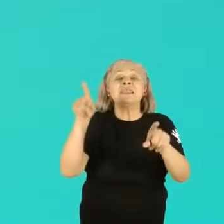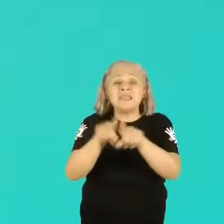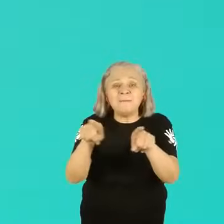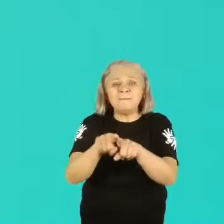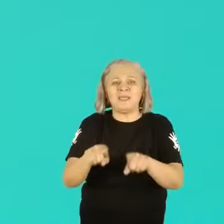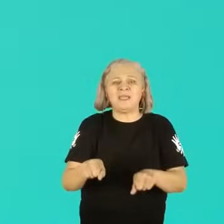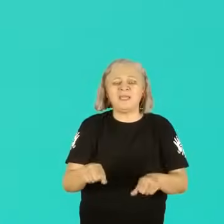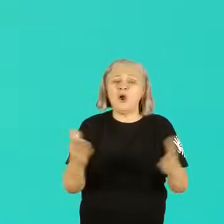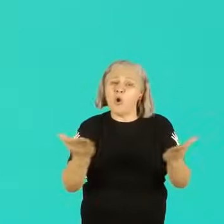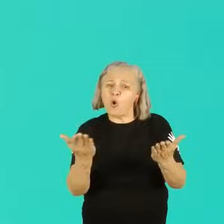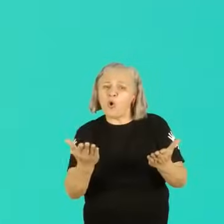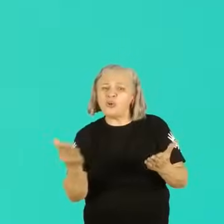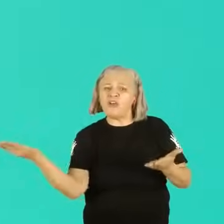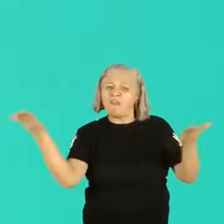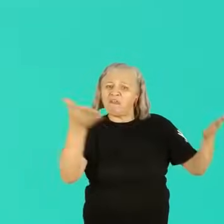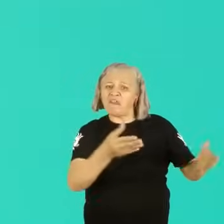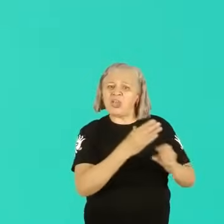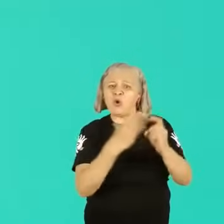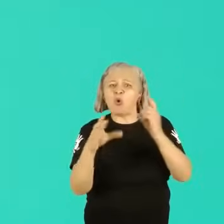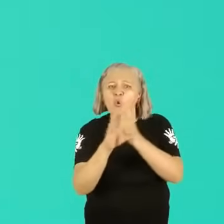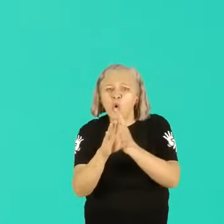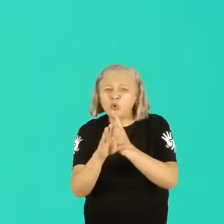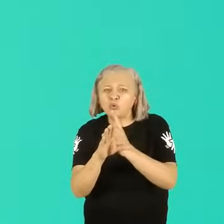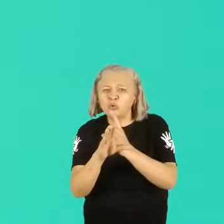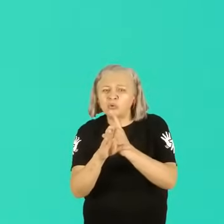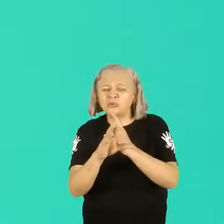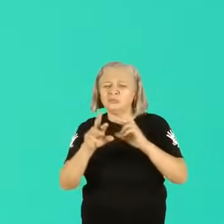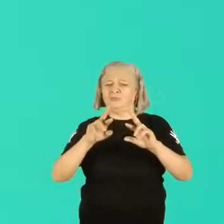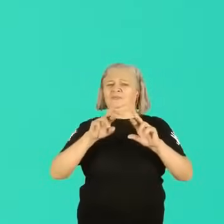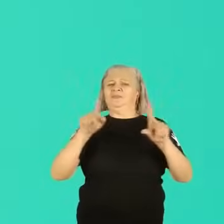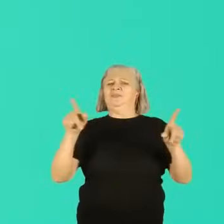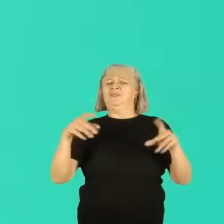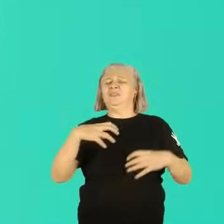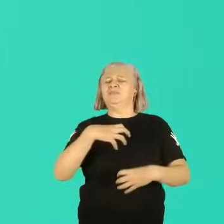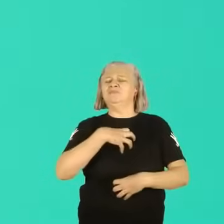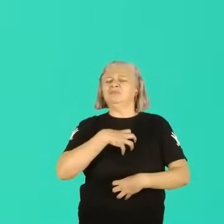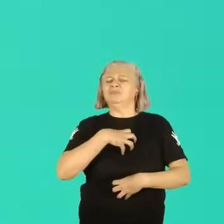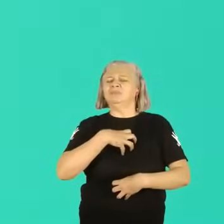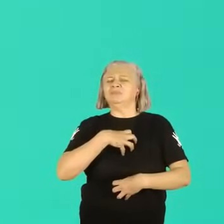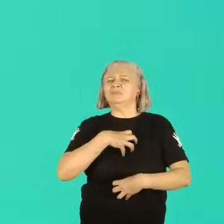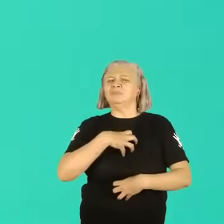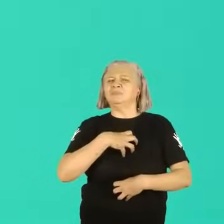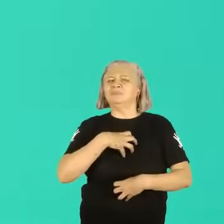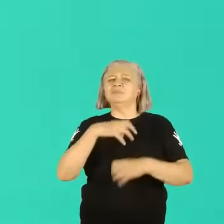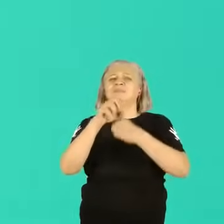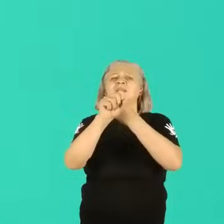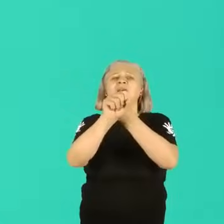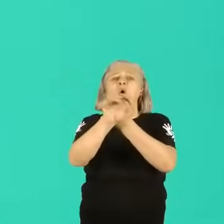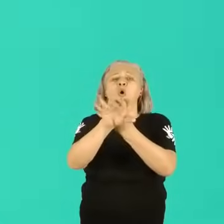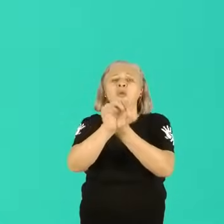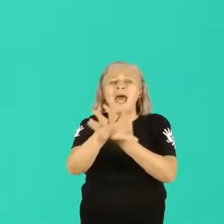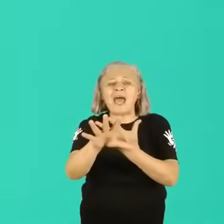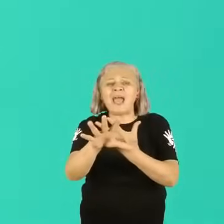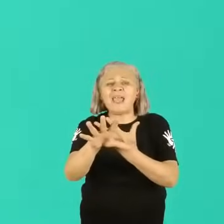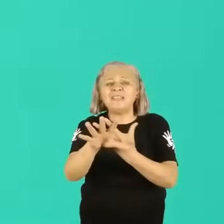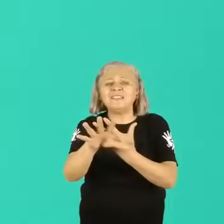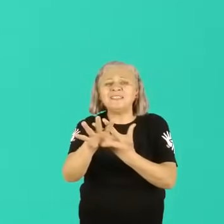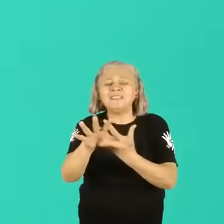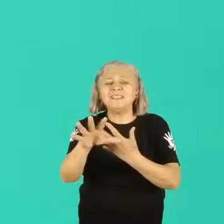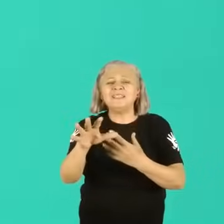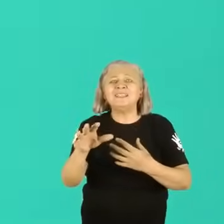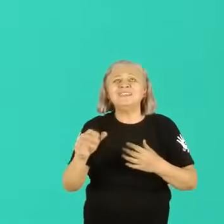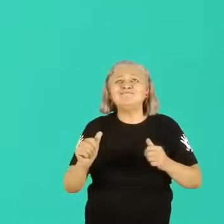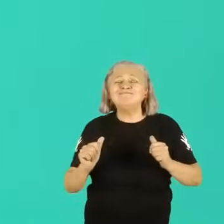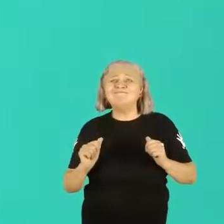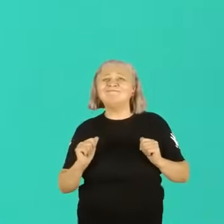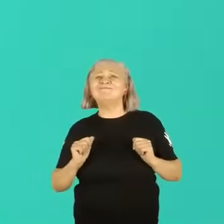entrou desapercebido? Ou conectou-se em casa porque era mais seguro, ninguém está